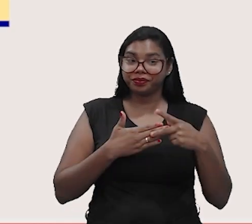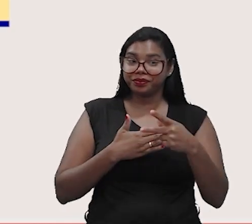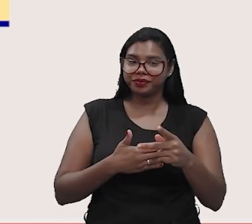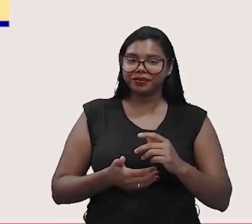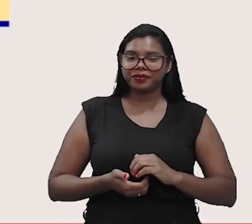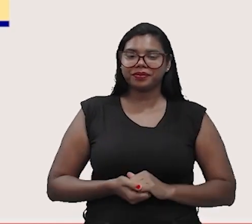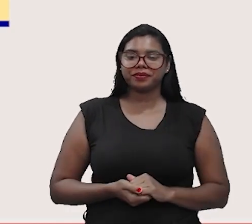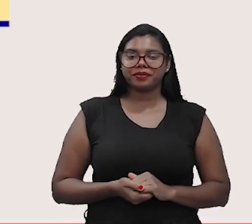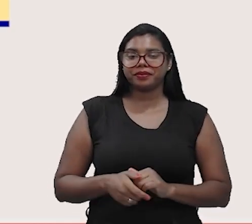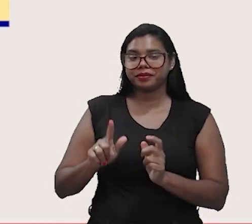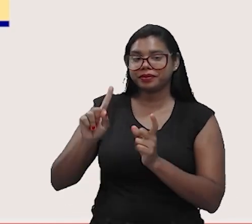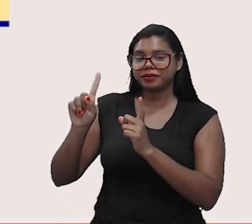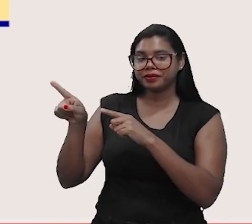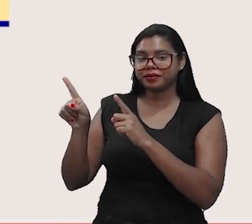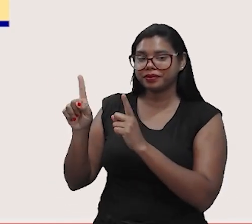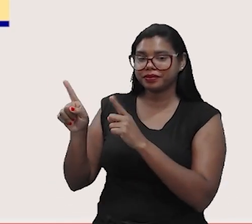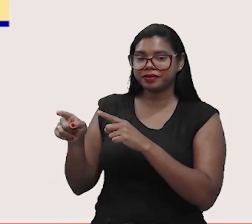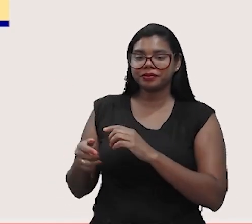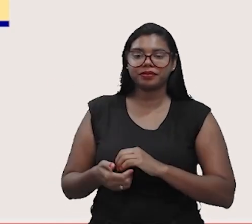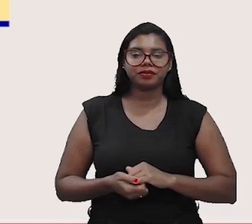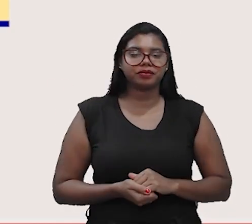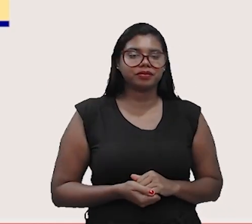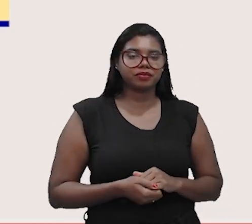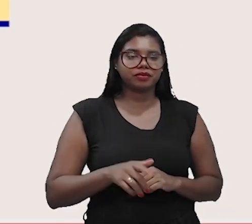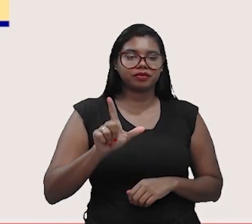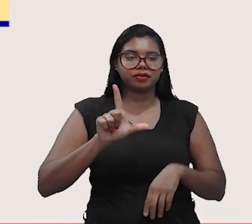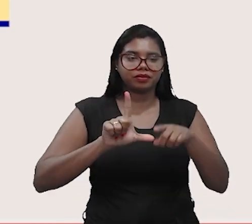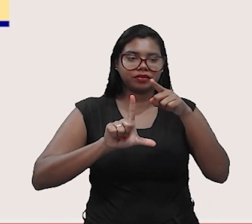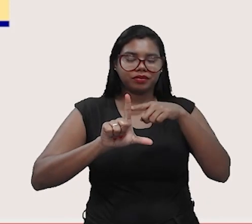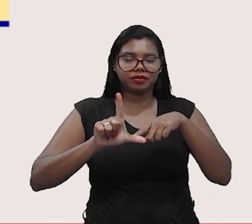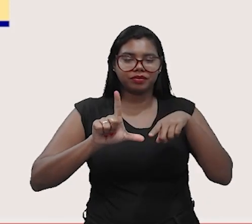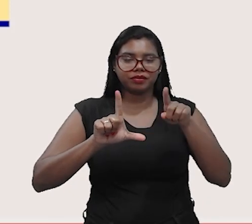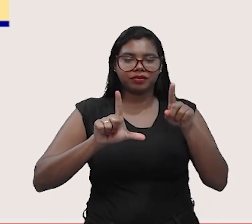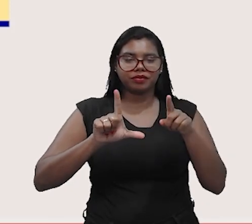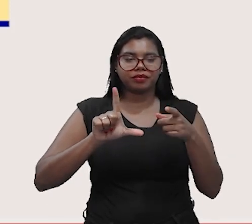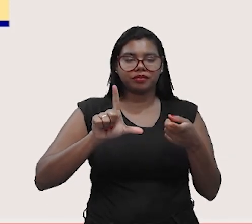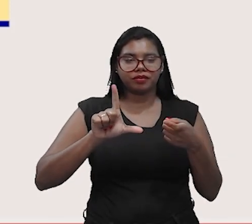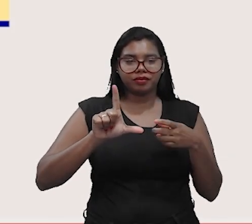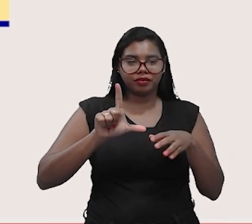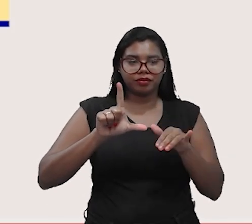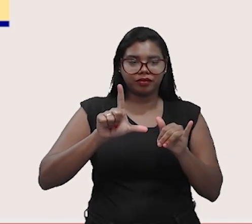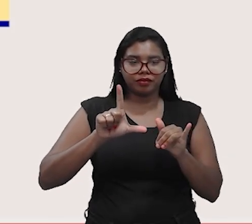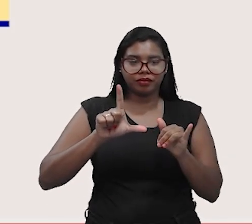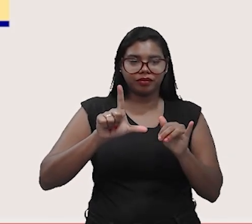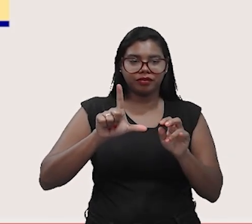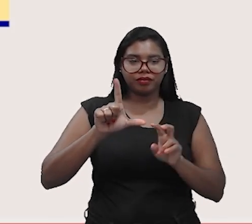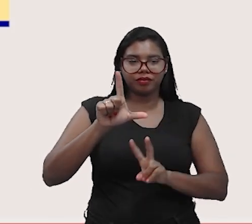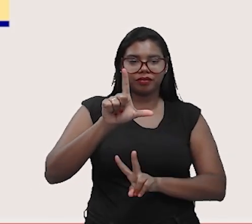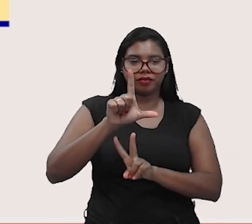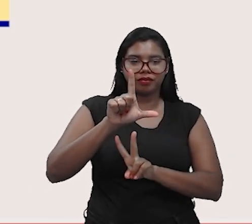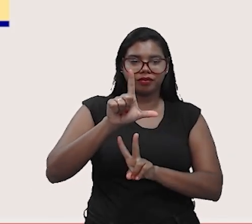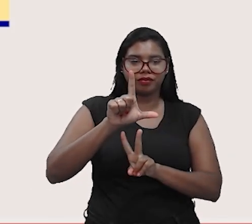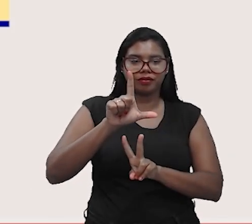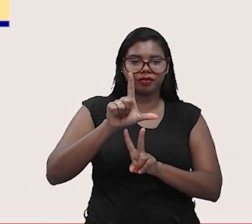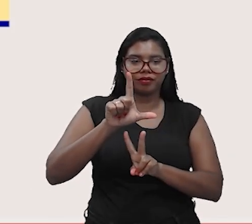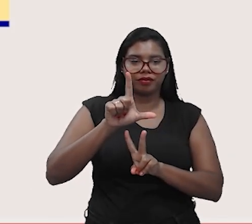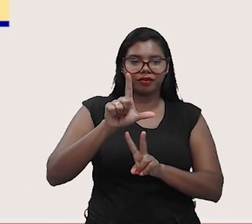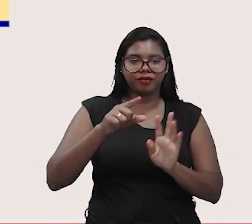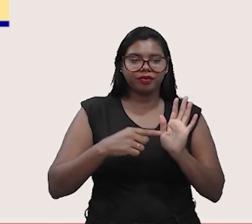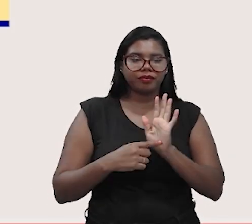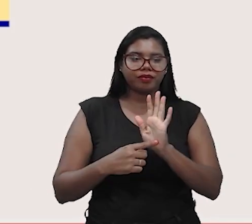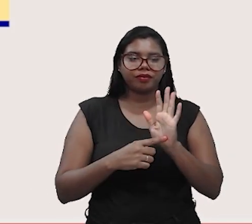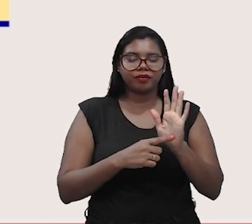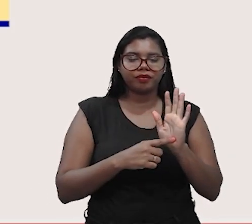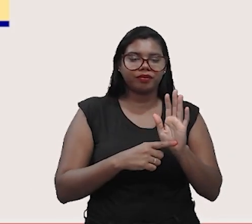Olha aí, a coordenada XV, YV vai ser ali a coordenada daquele ponto que é chamado de